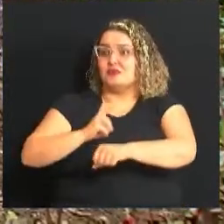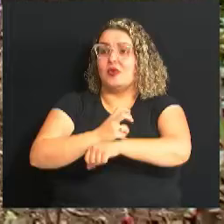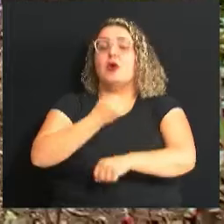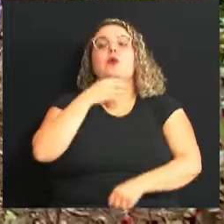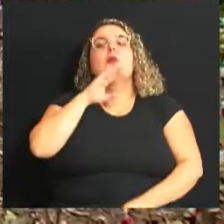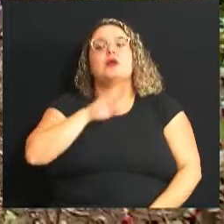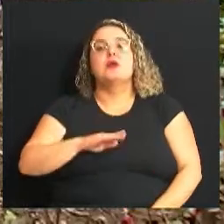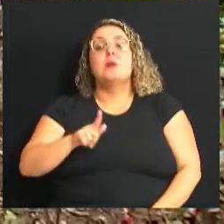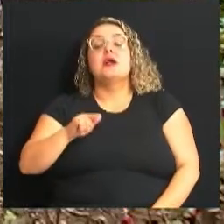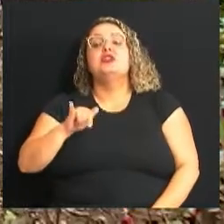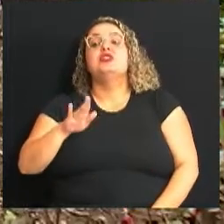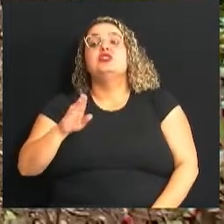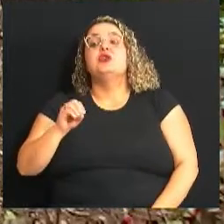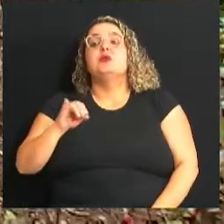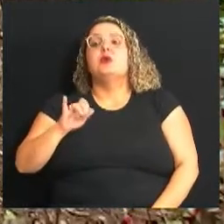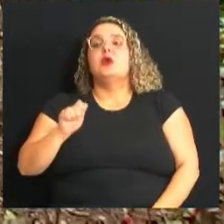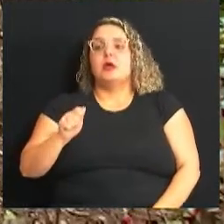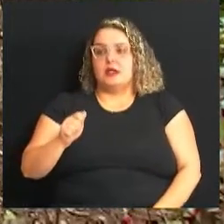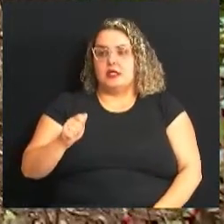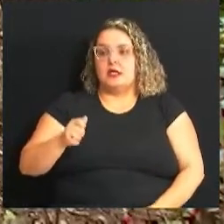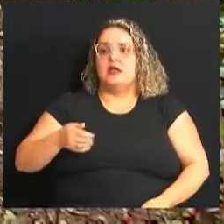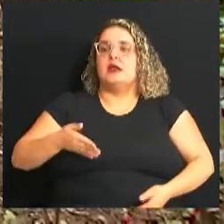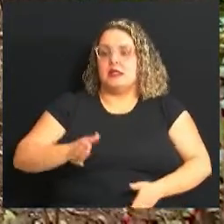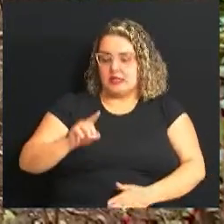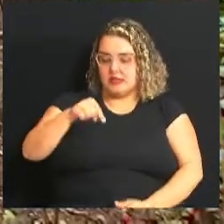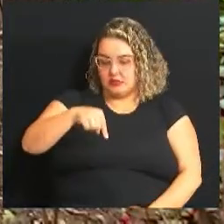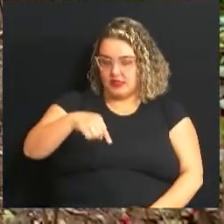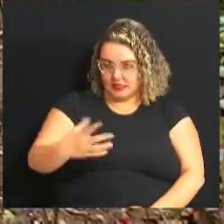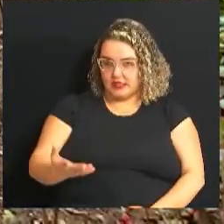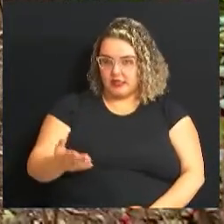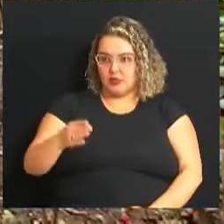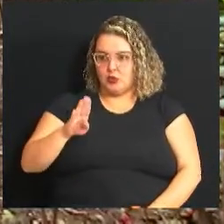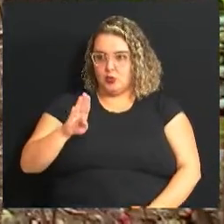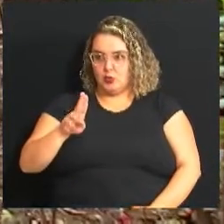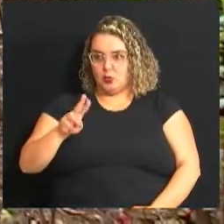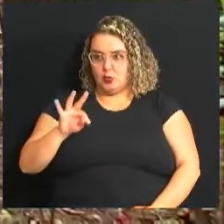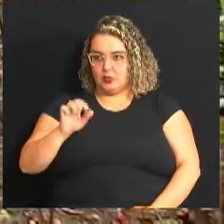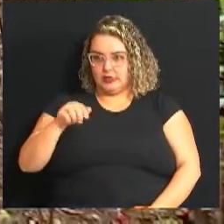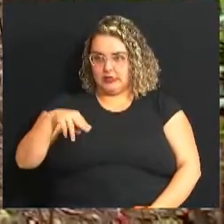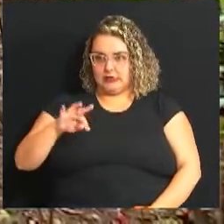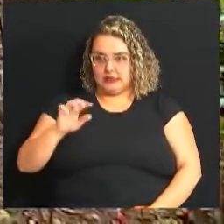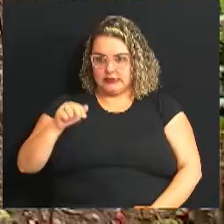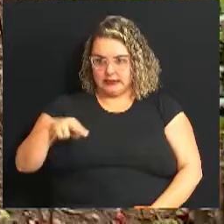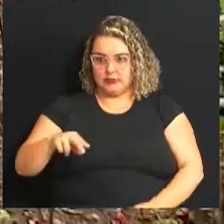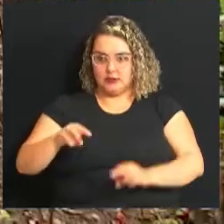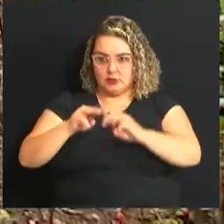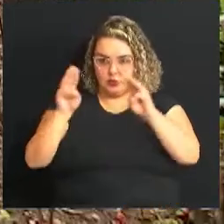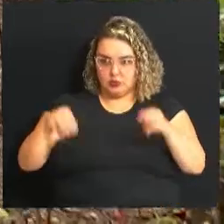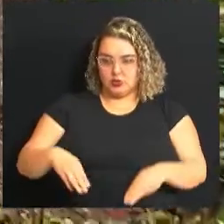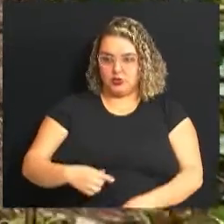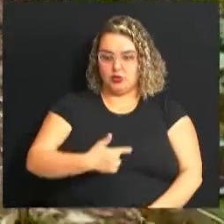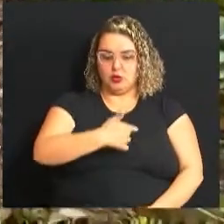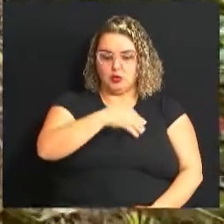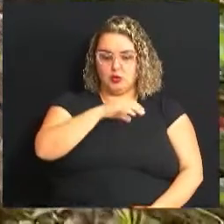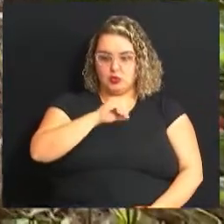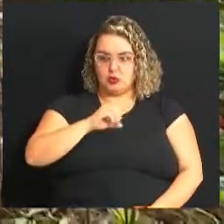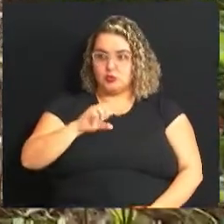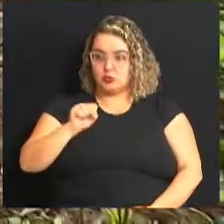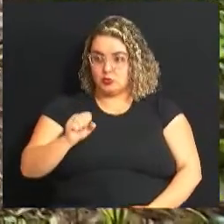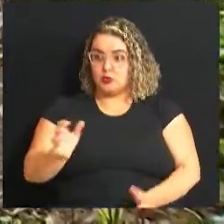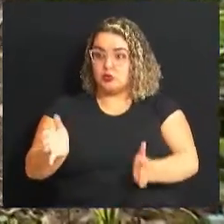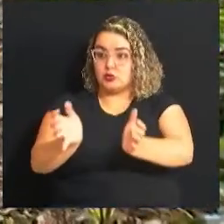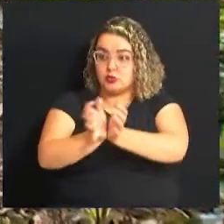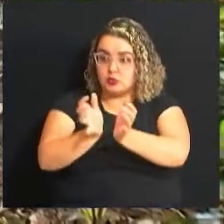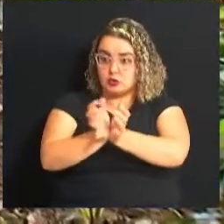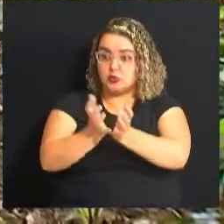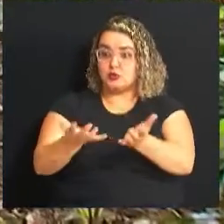jiboia. Essa jiboia nasceu aqui no Butantan, no nosso museu, em 2008. É de um grupo de animais que nasceram aqui e